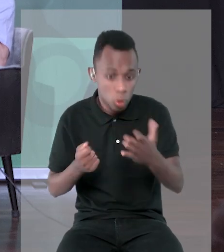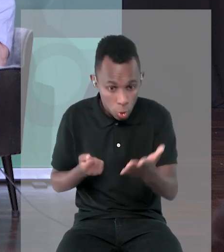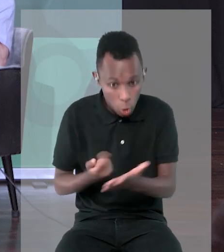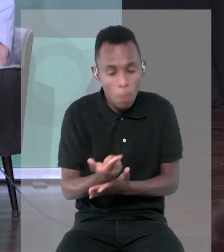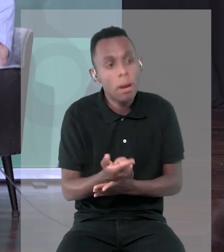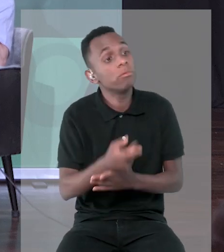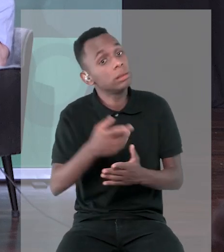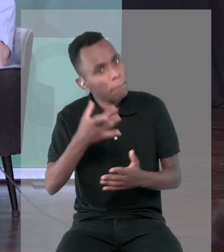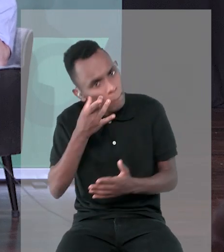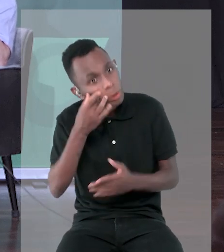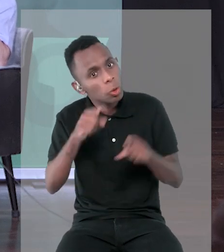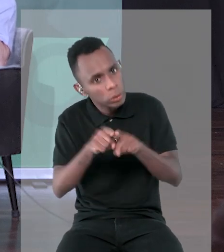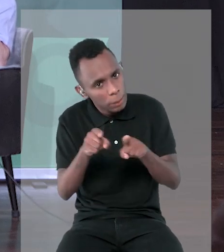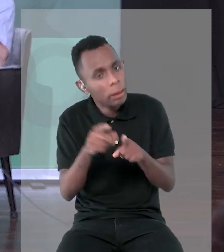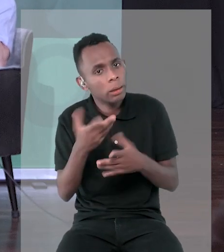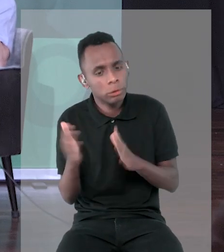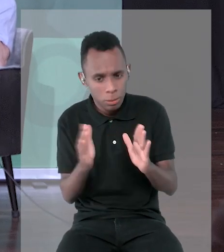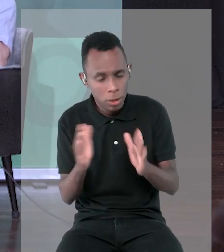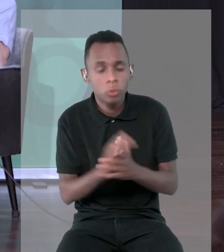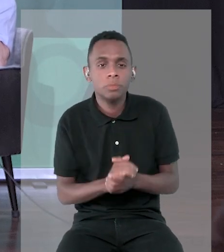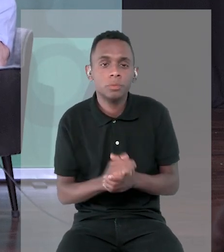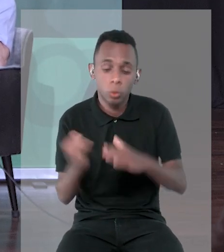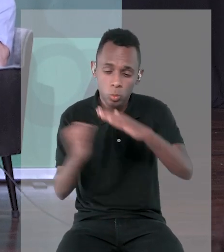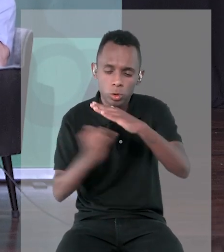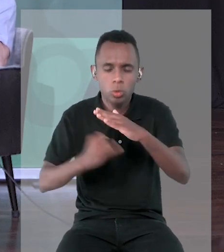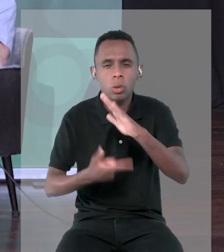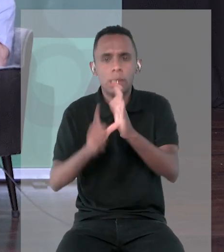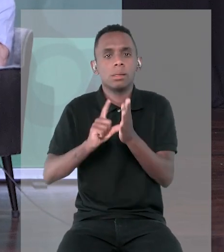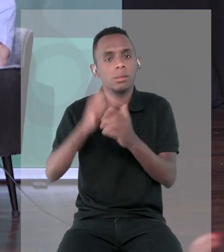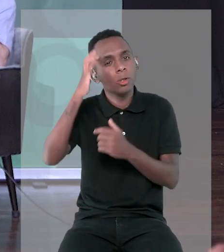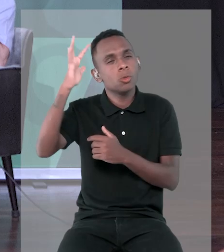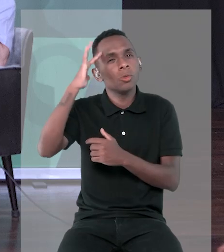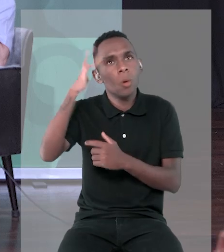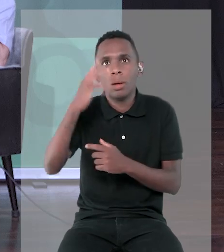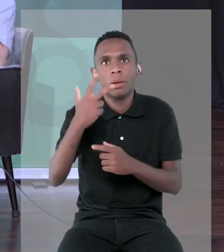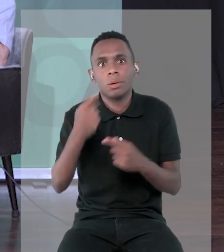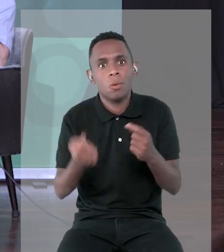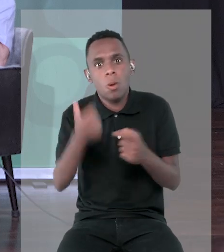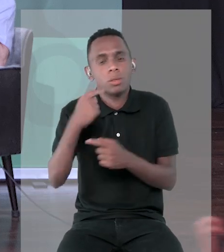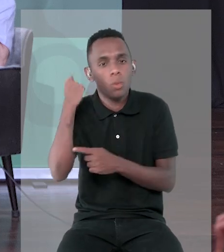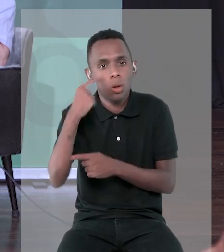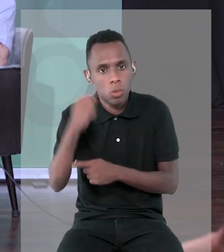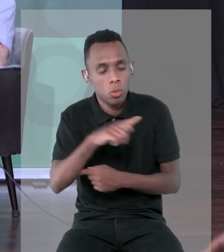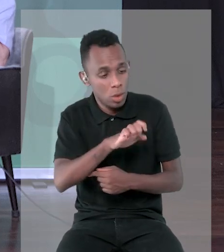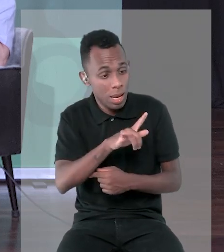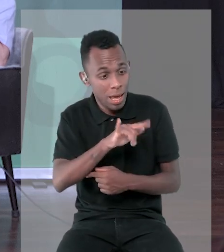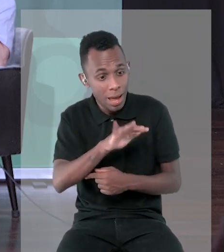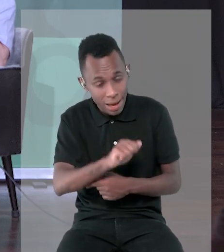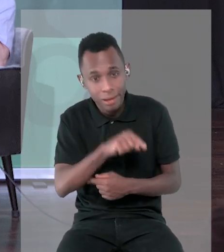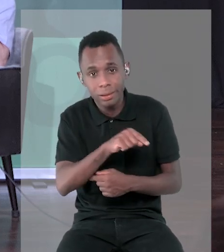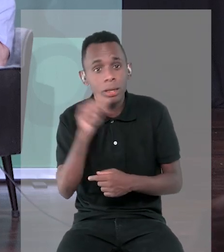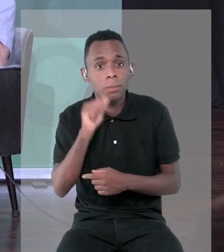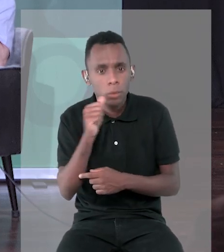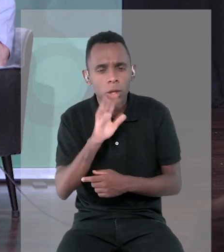você presenciou isso também. Exato, olha, o Instituto nasce de um sonho, de uma loucura. A Lélia, né, formulou esse sonho, a história, né,